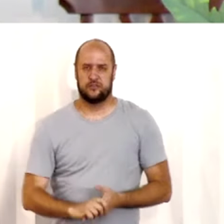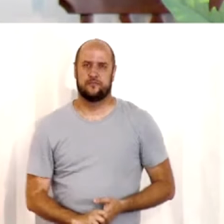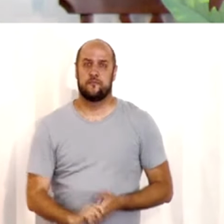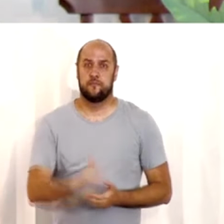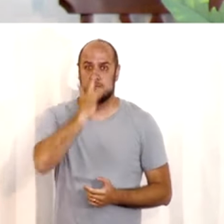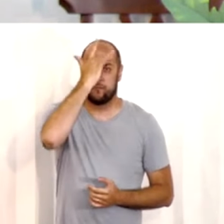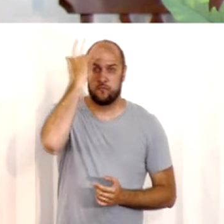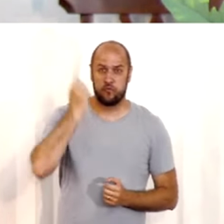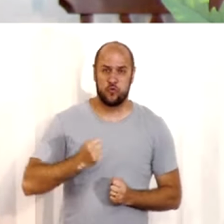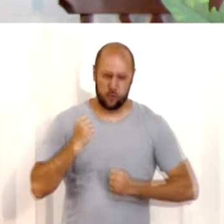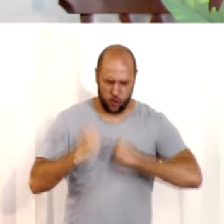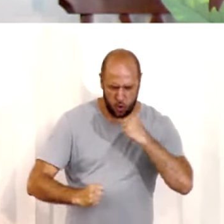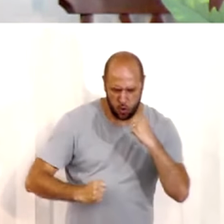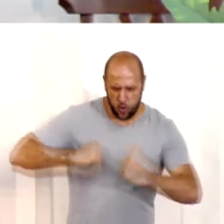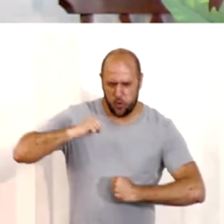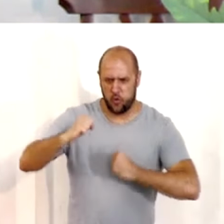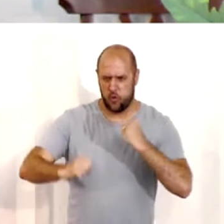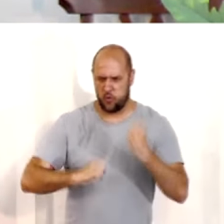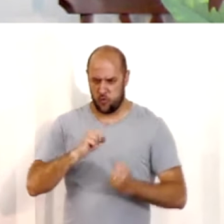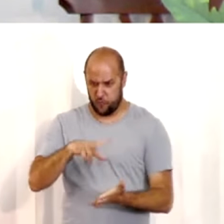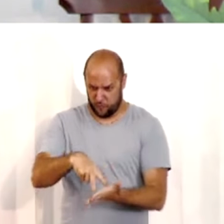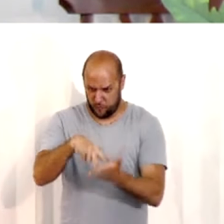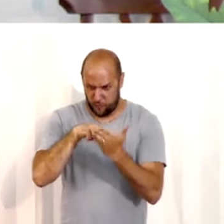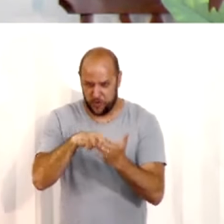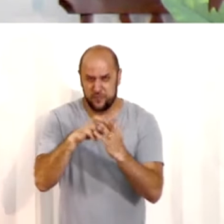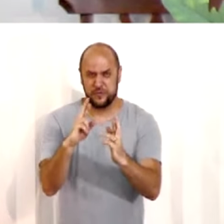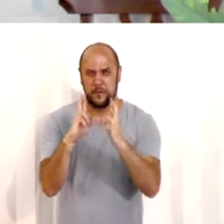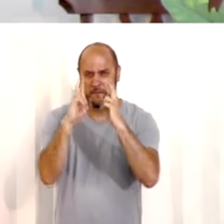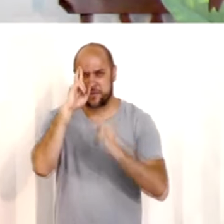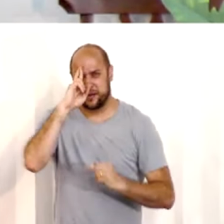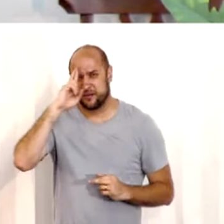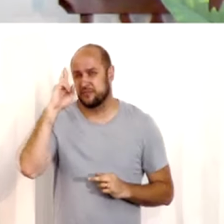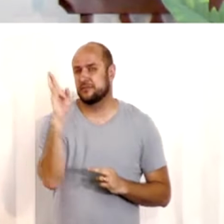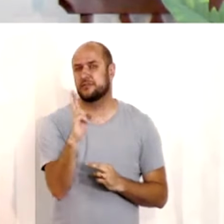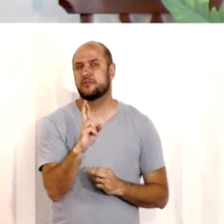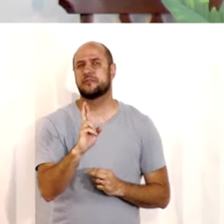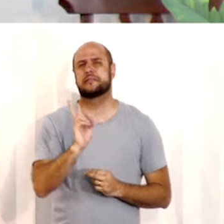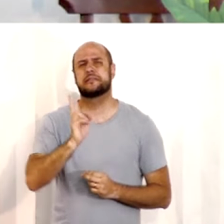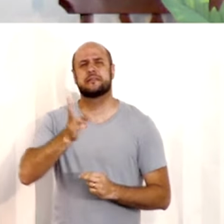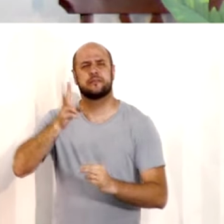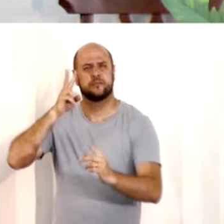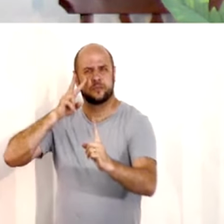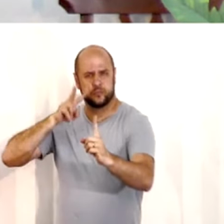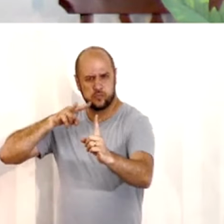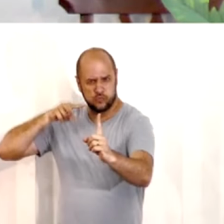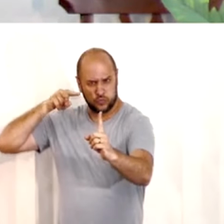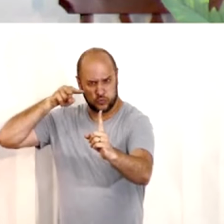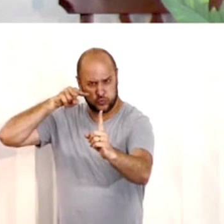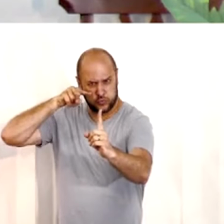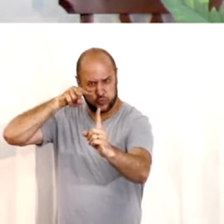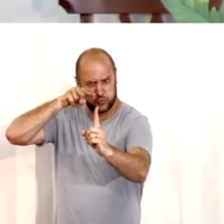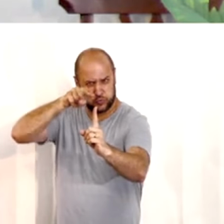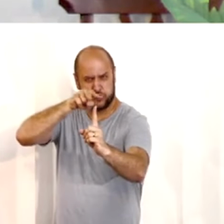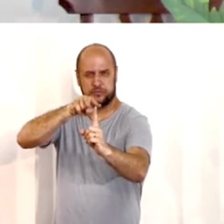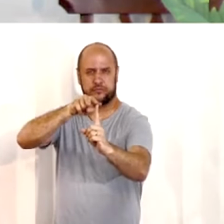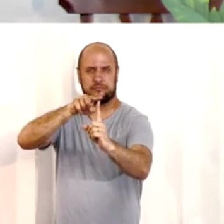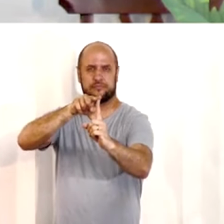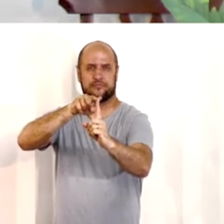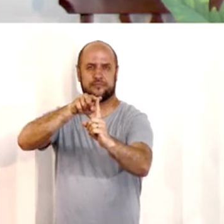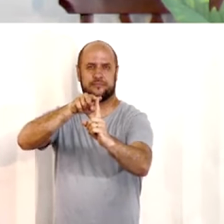com perseverança a carreira cristã, esperando no Senhor, têm seus olhos fitos naquele que é